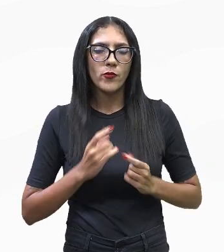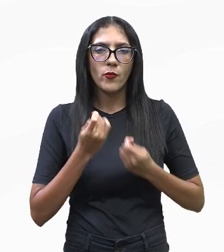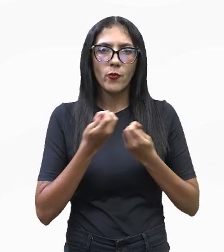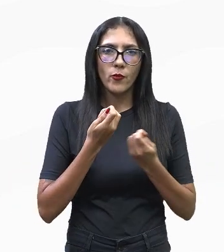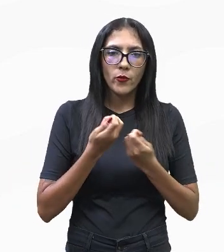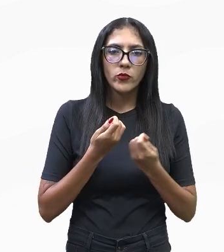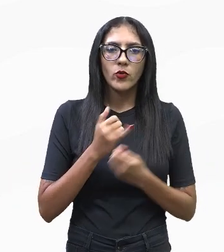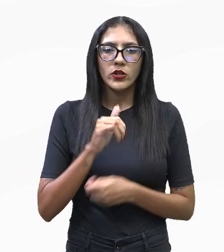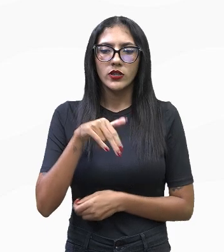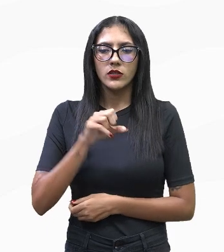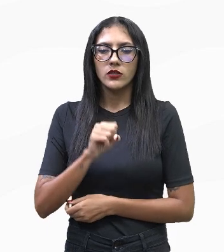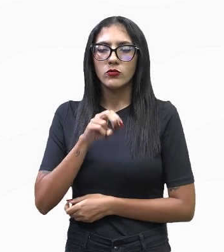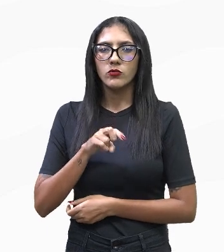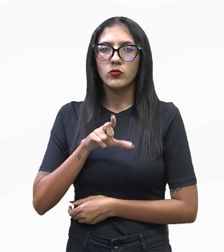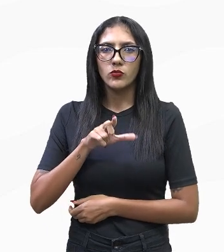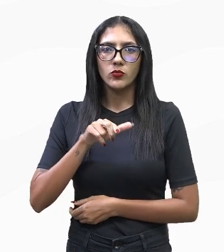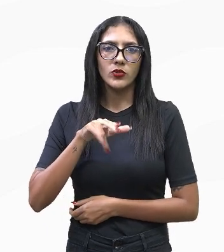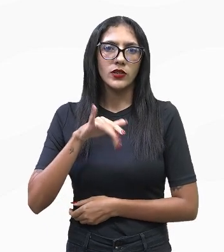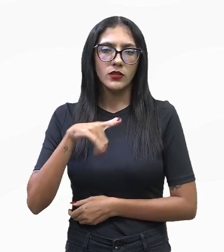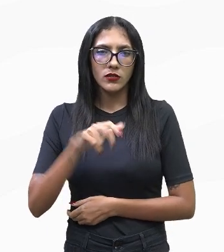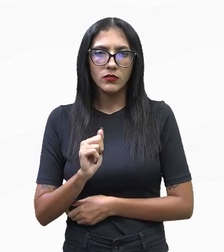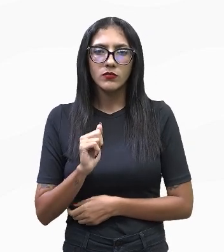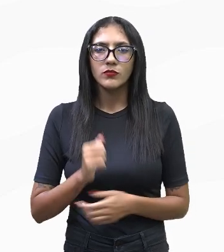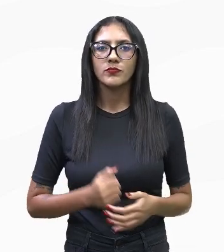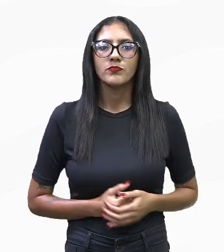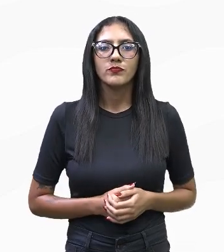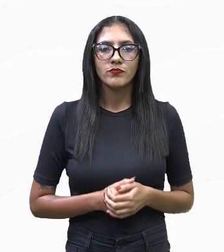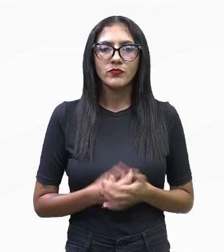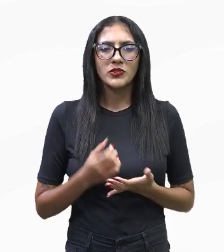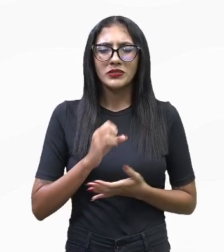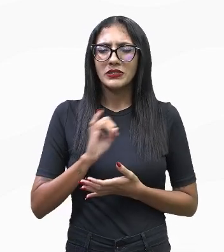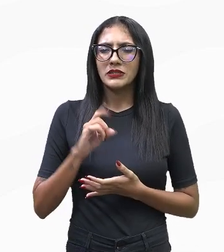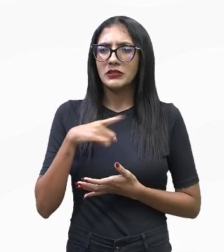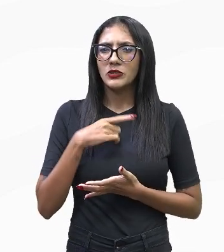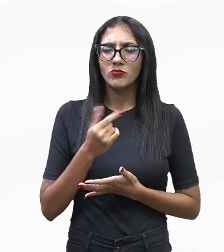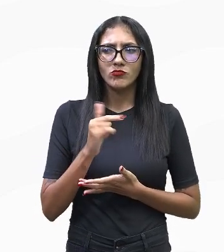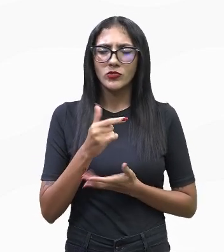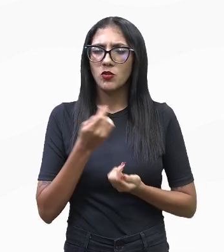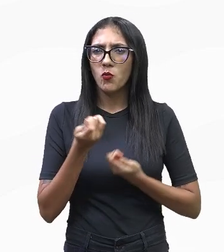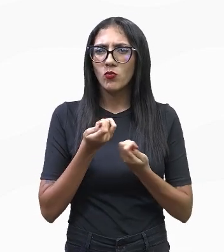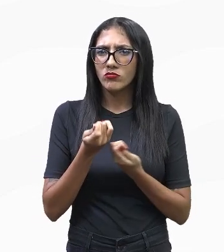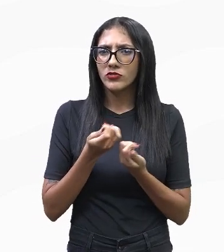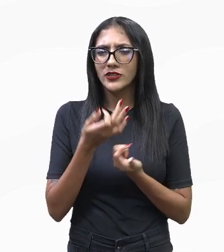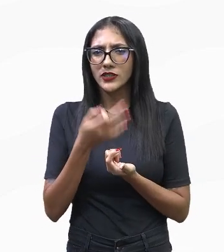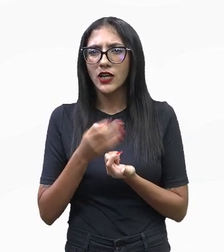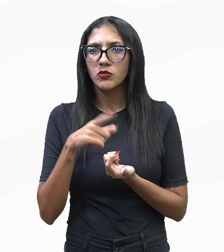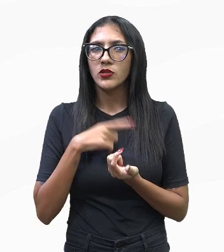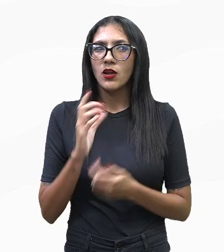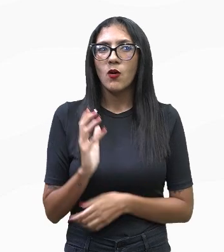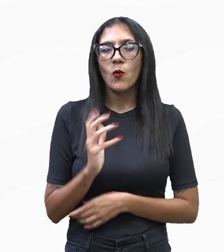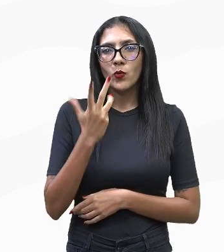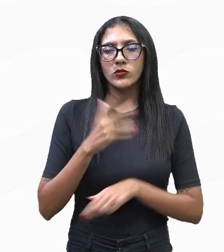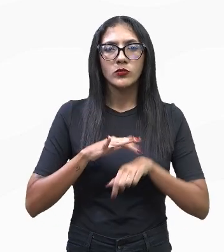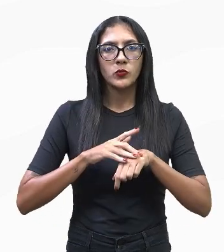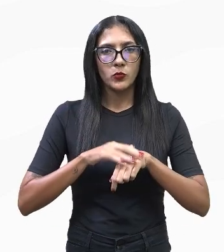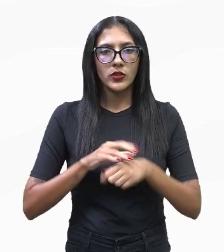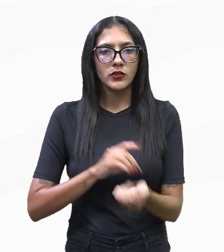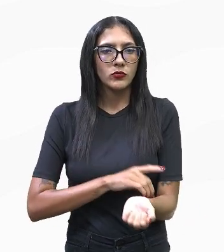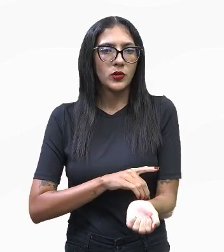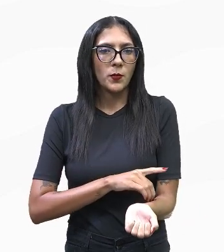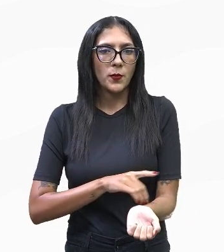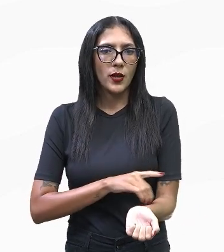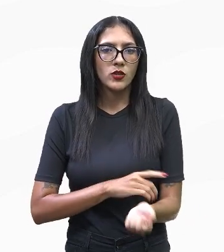açúcar, né? E que ele... quando não funciona direito é que vai causar o diabetes. Entendi. E o diabetes ele pode se causar